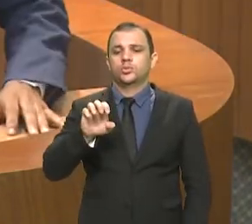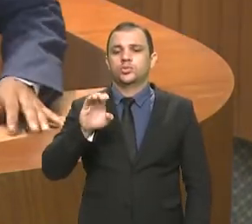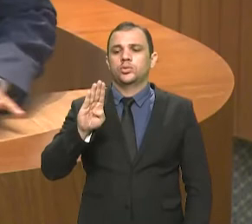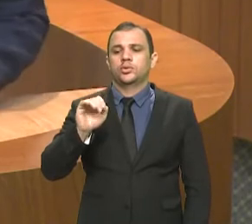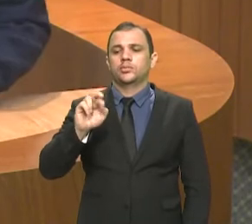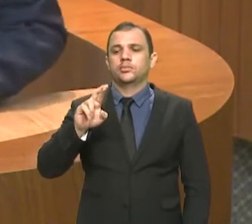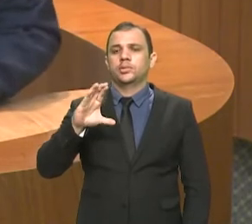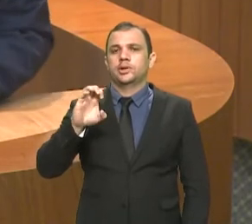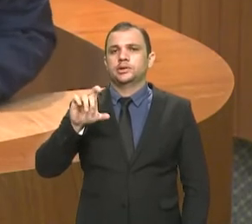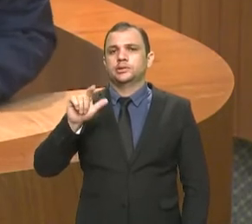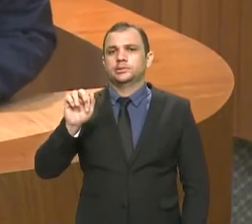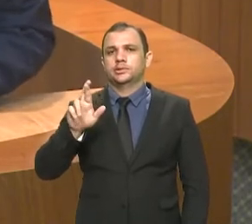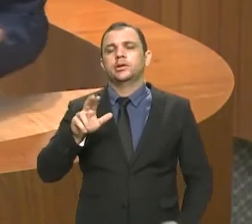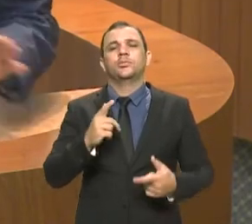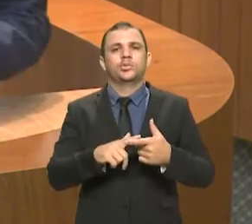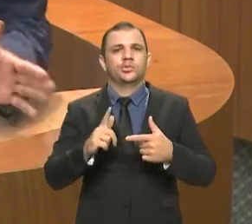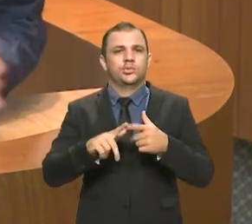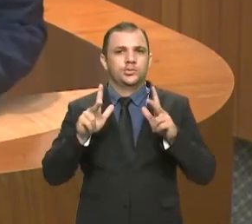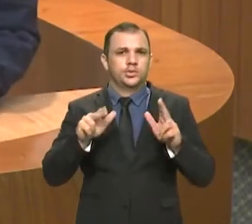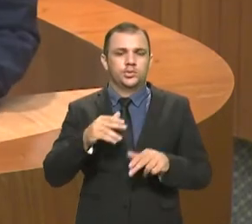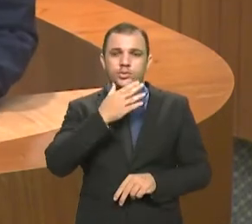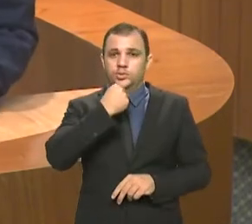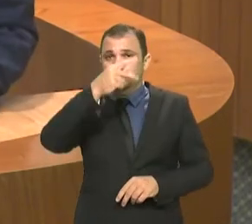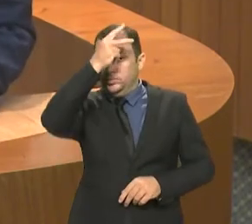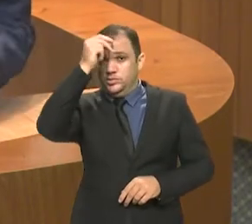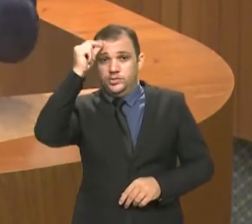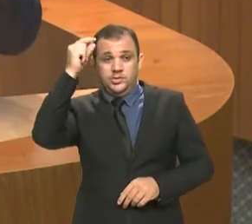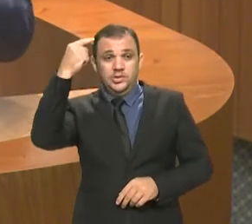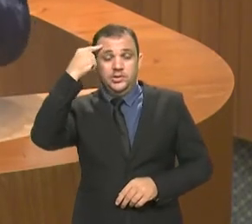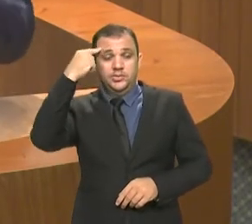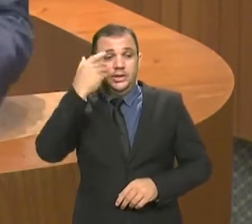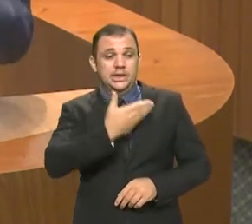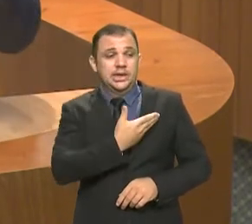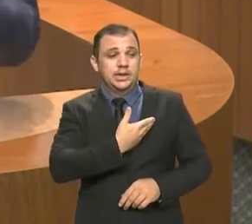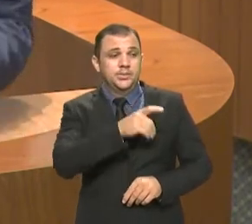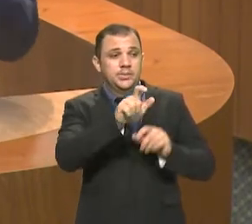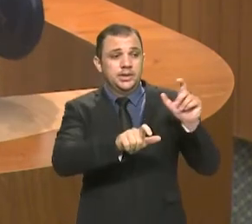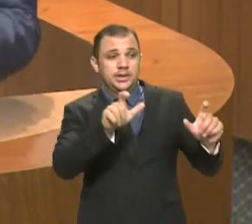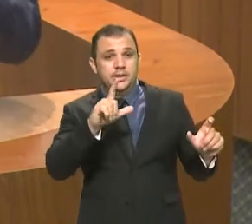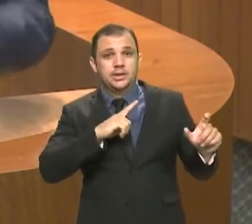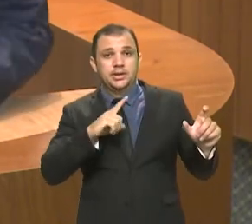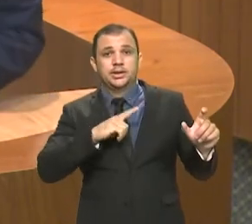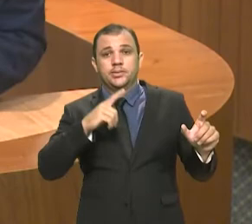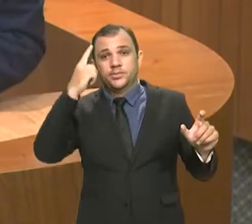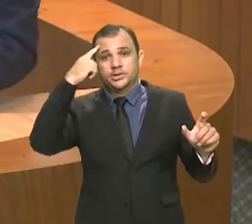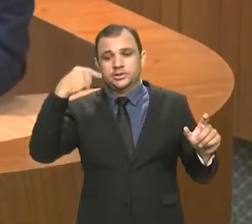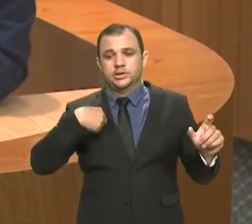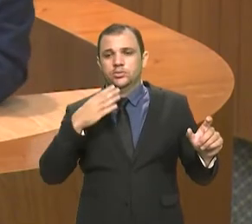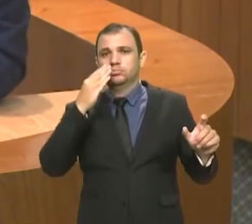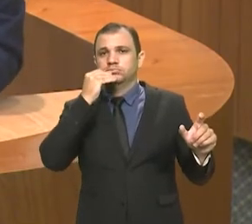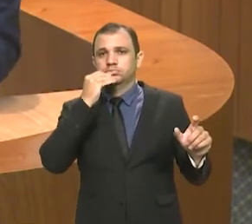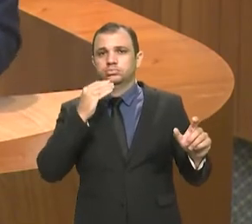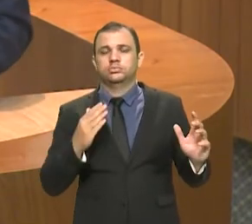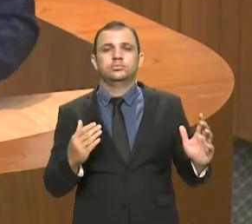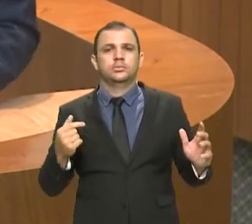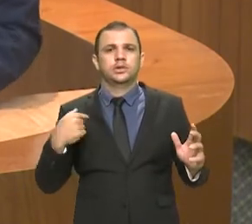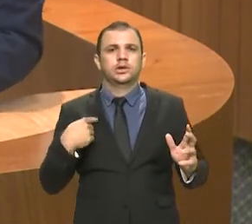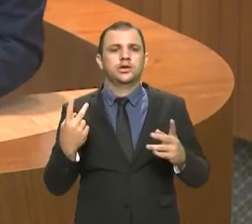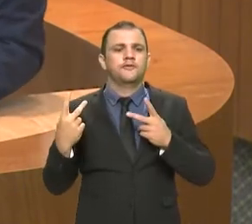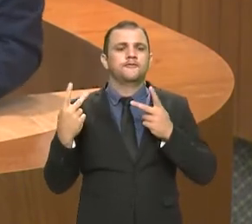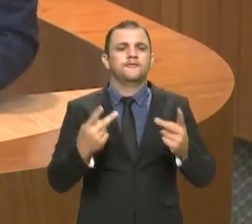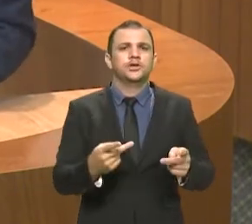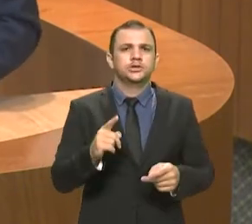X, deputado Y, achando que podia calar o deputado Hélio. Deputado Hélio não foi na cidade do Duque Bacelar pedir apoio do